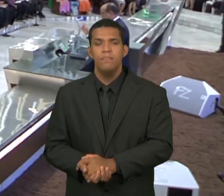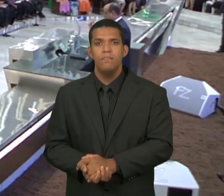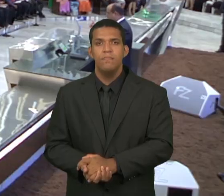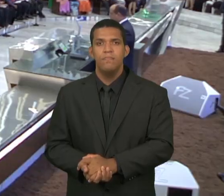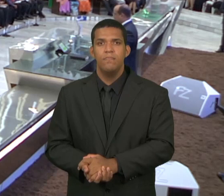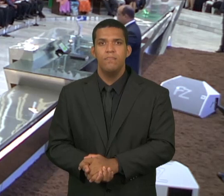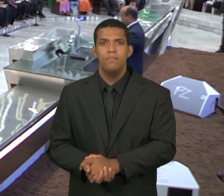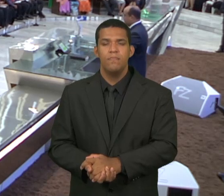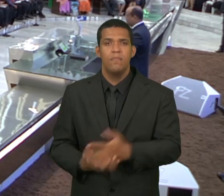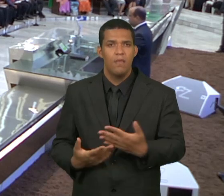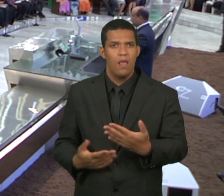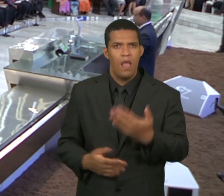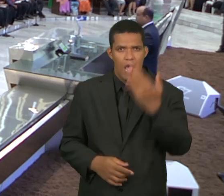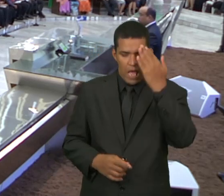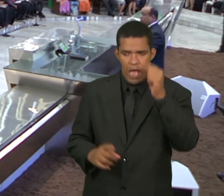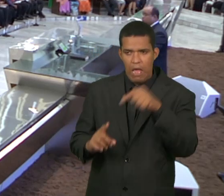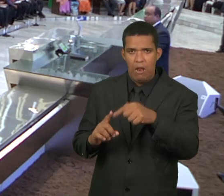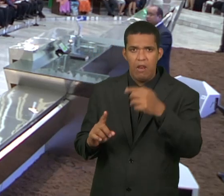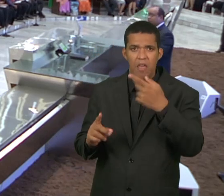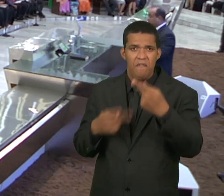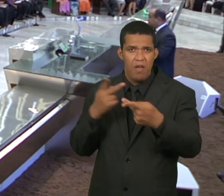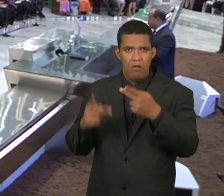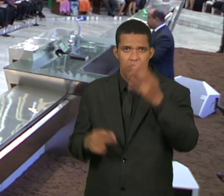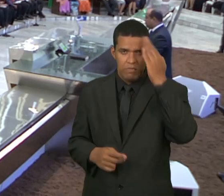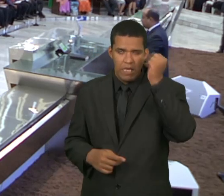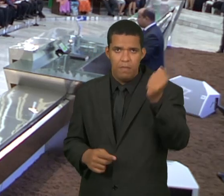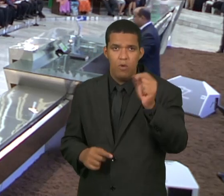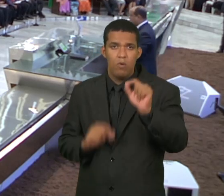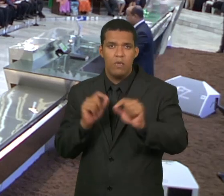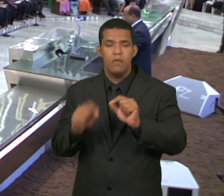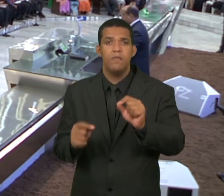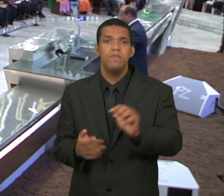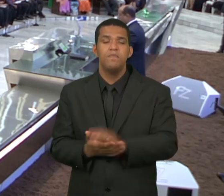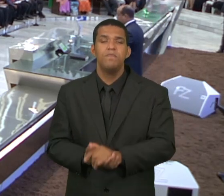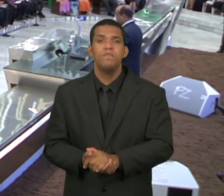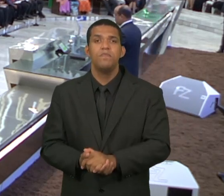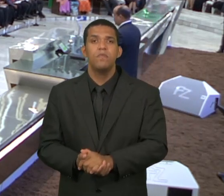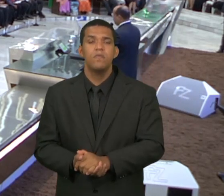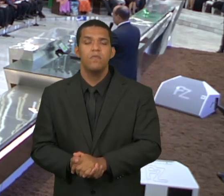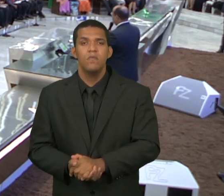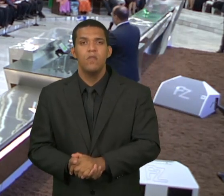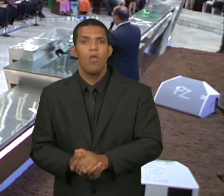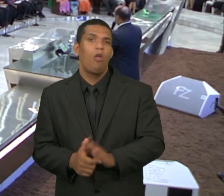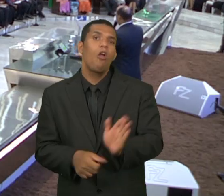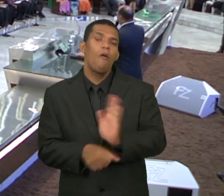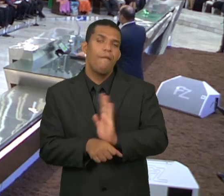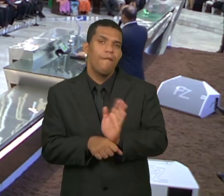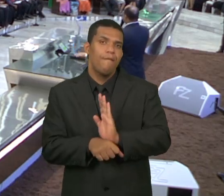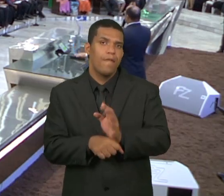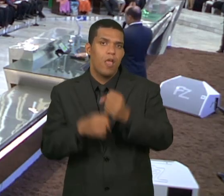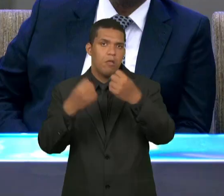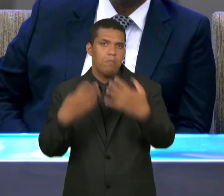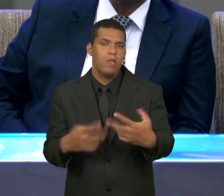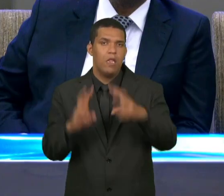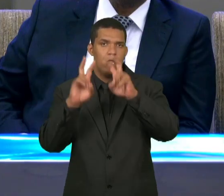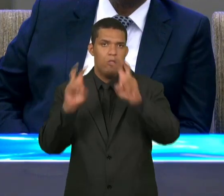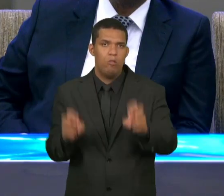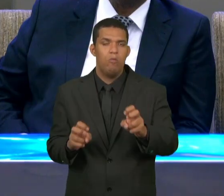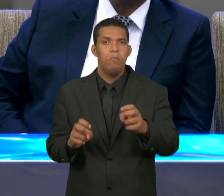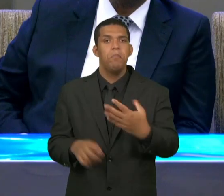Sabe o que foi que ele disse no documentário de 1972? Ele disse